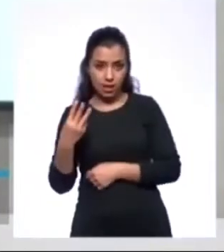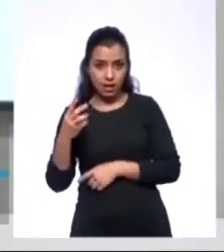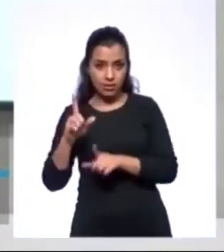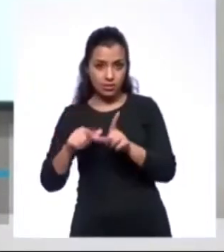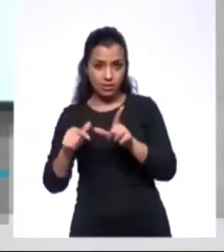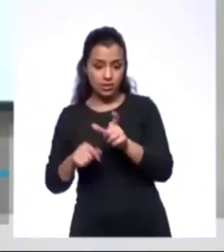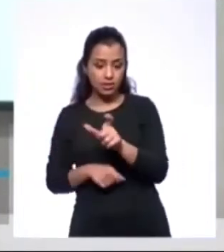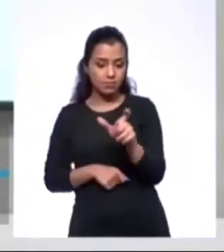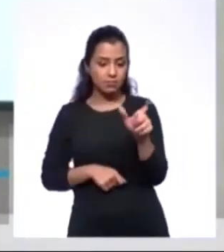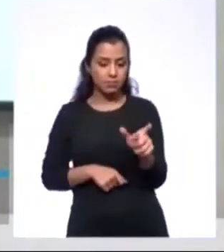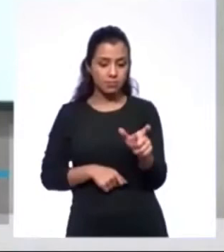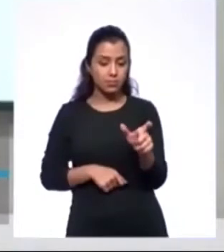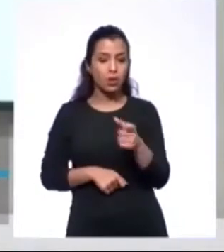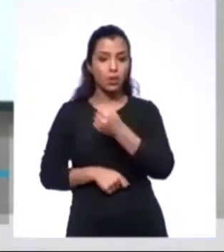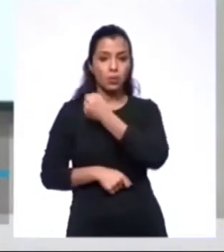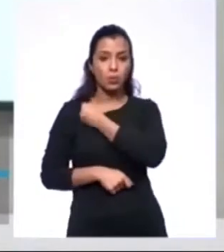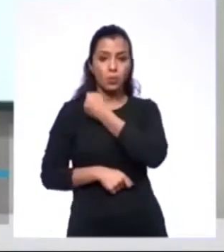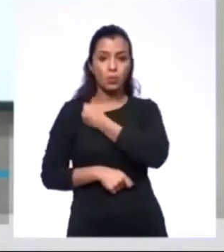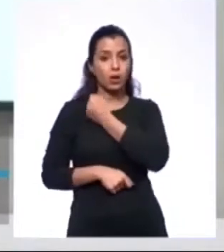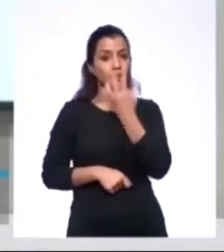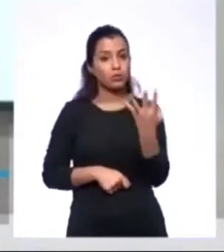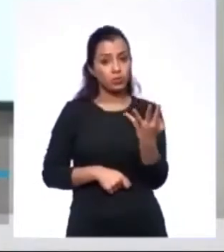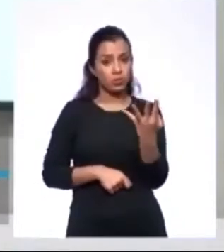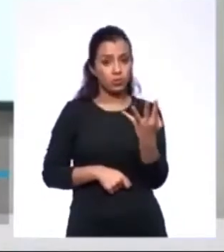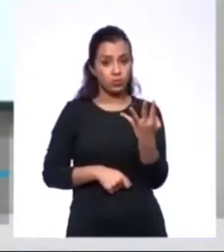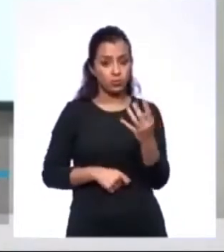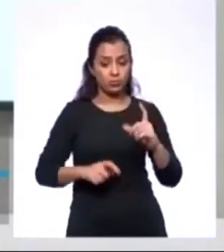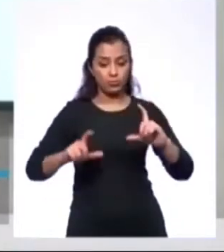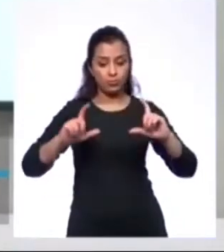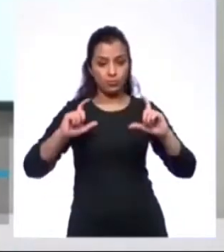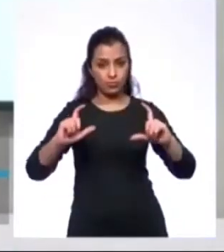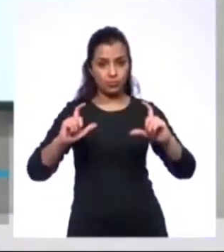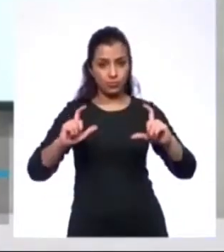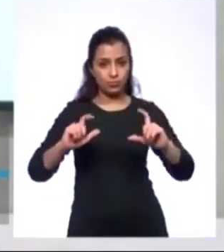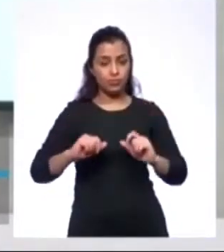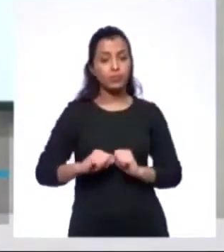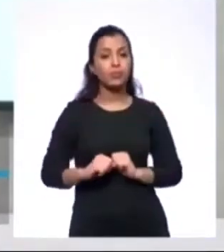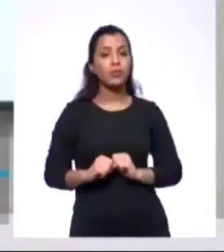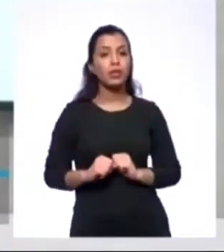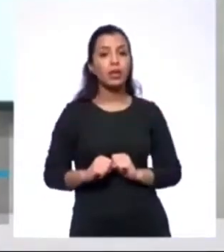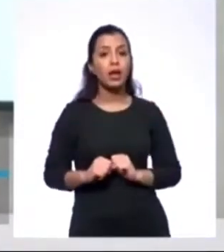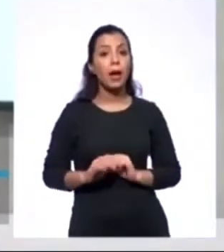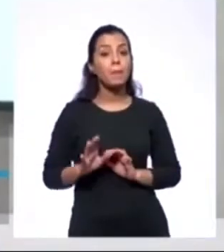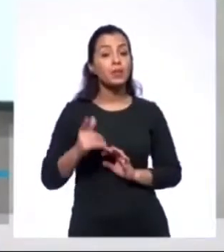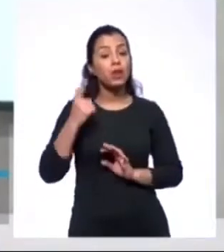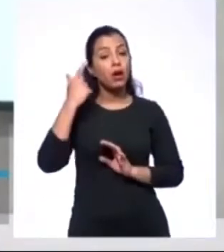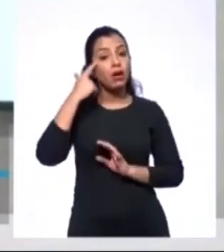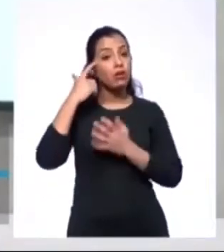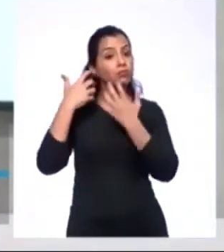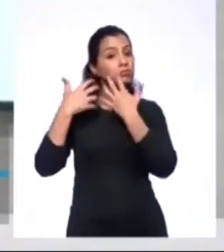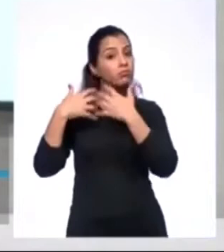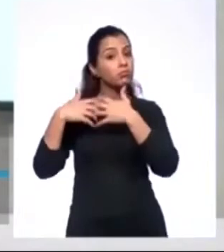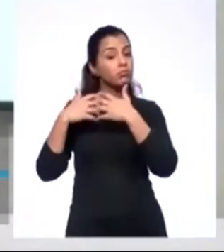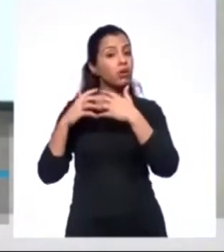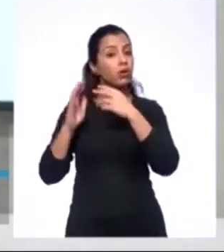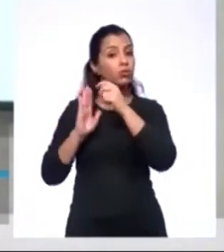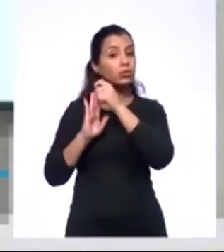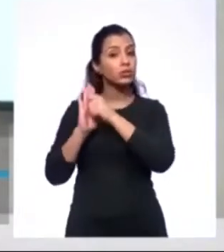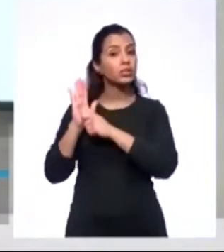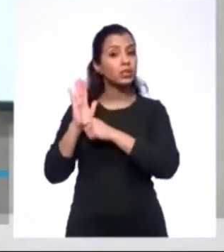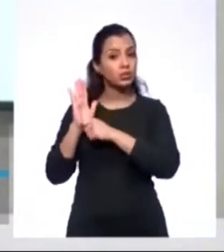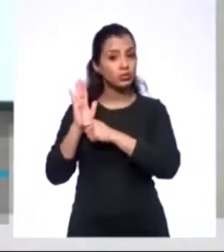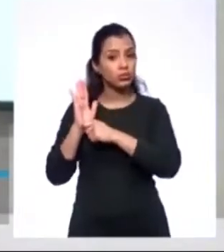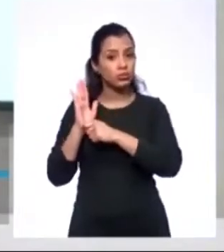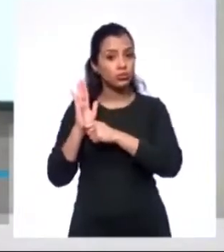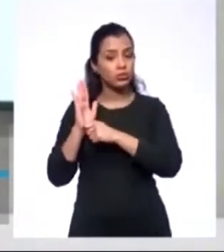no final agora o exercício não Não afirma lei de novo textual por interpretação de texto o exercício